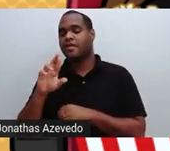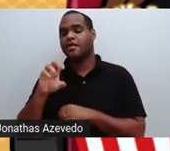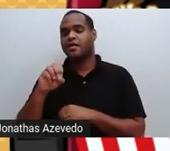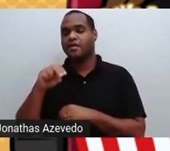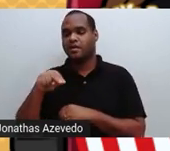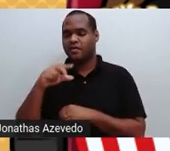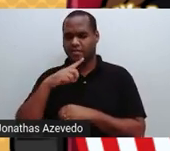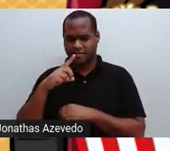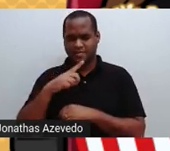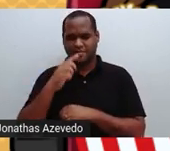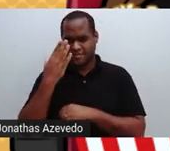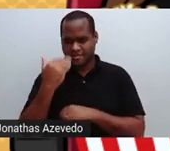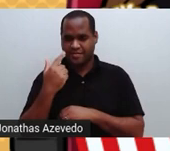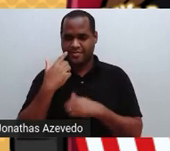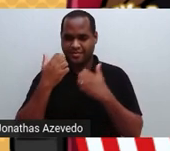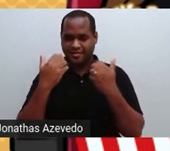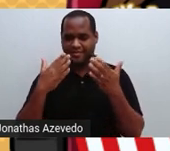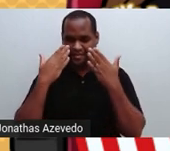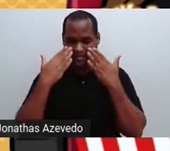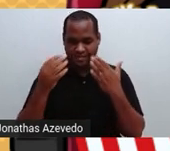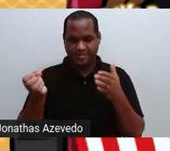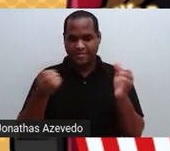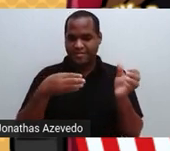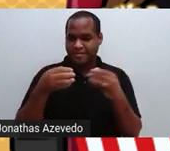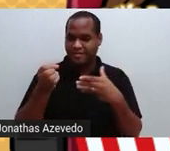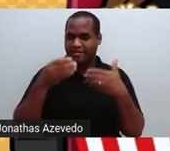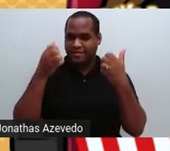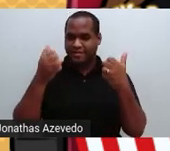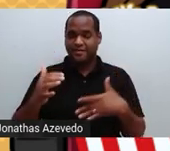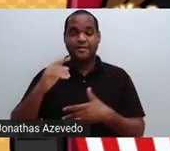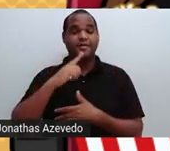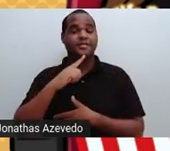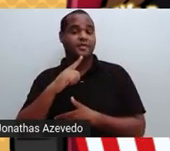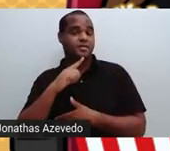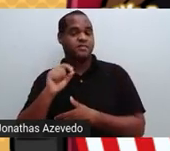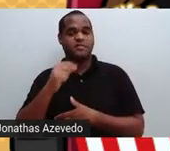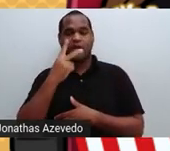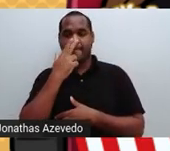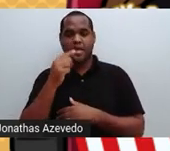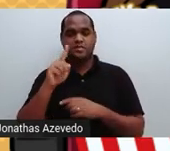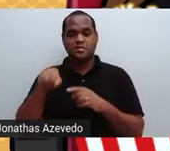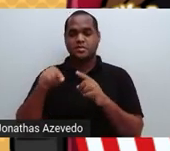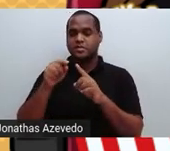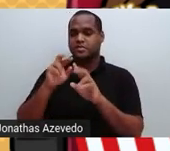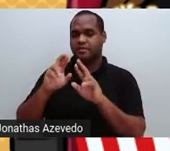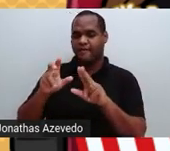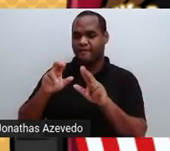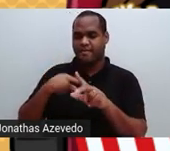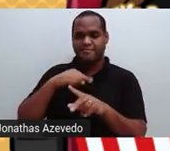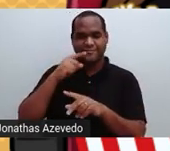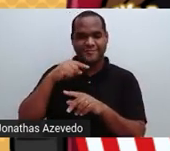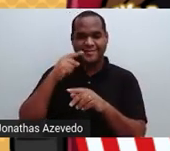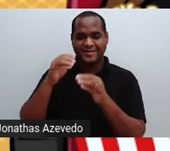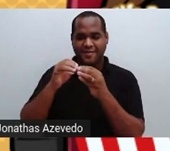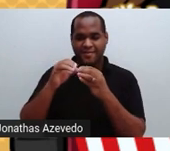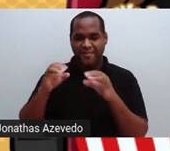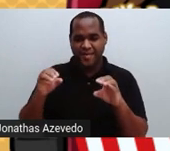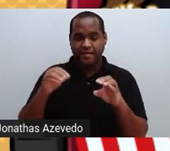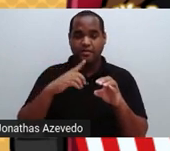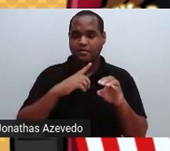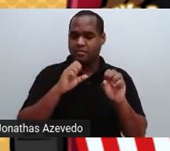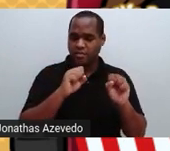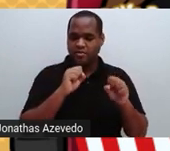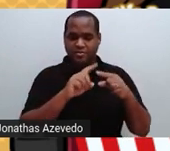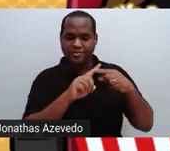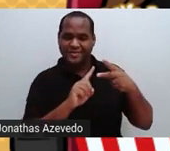Thompson apresentou um novo modelo de átomo. O de este não era apenas uma bolinha sólida, mas composta de dois tipos de